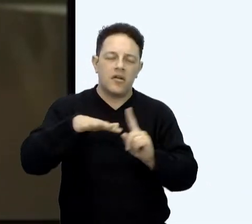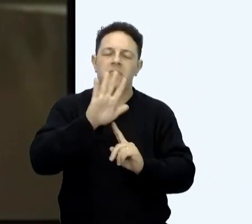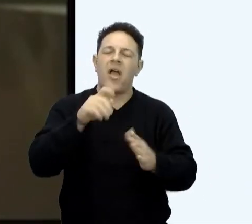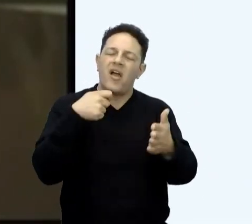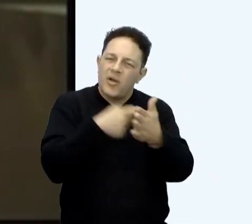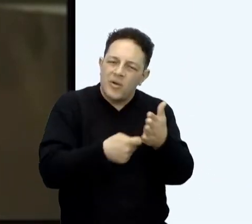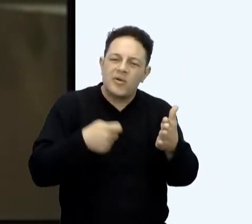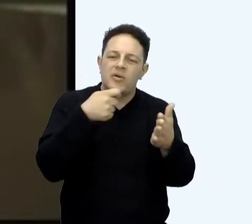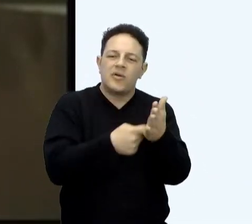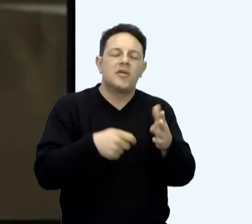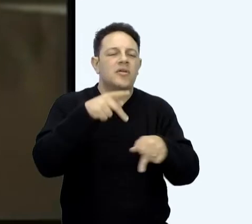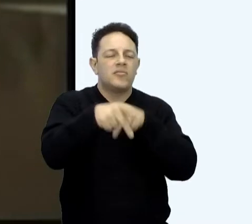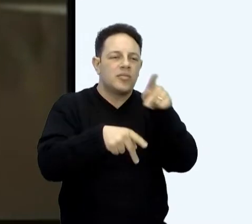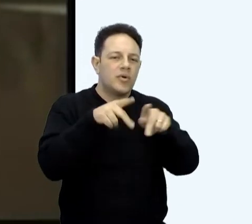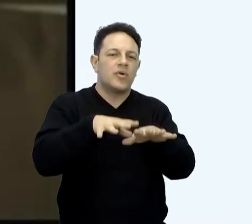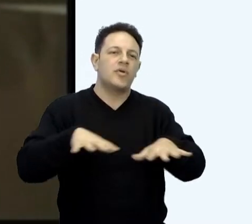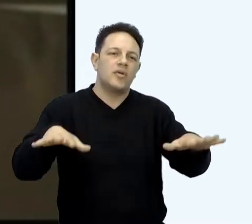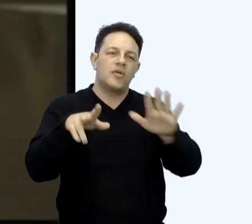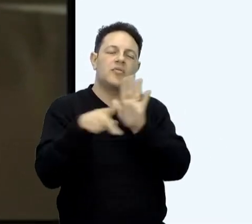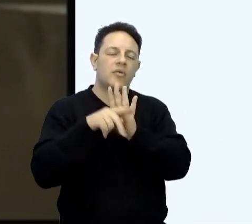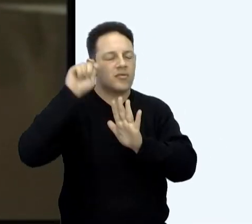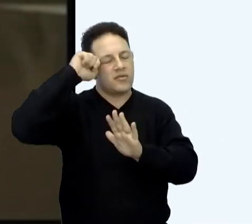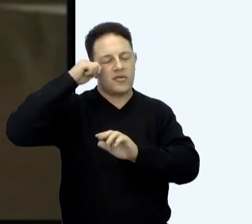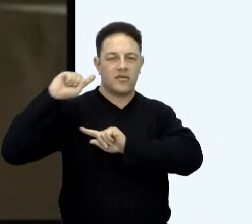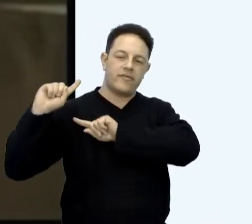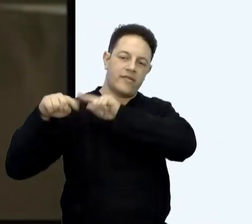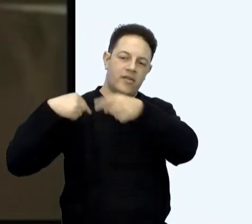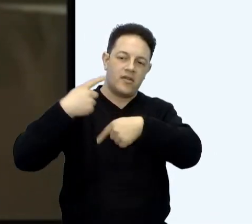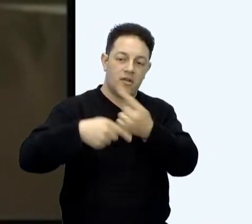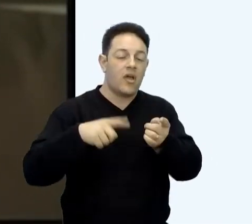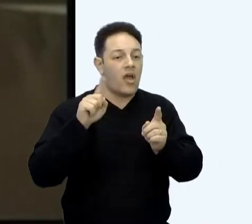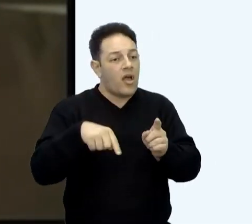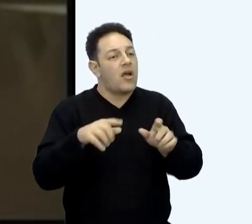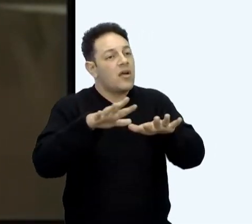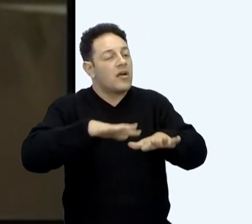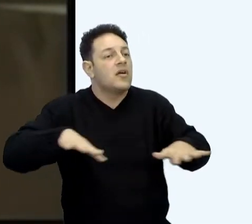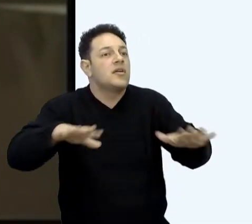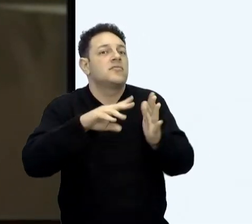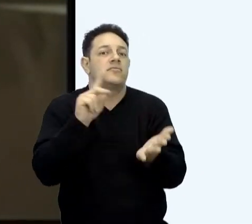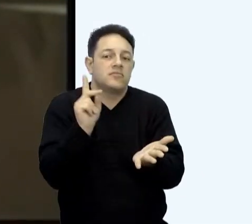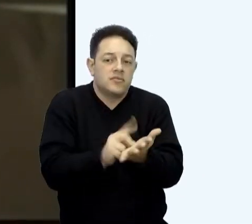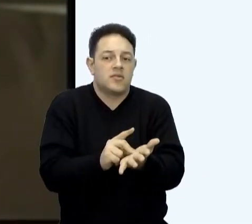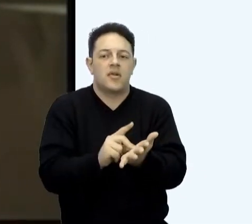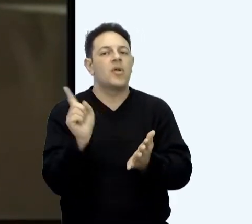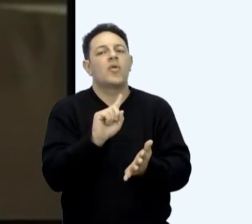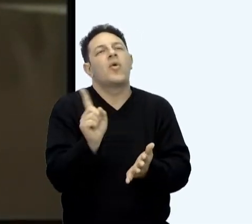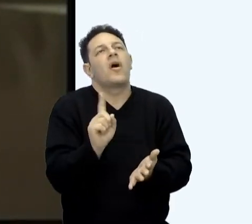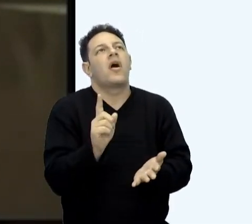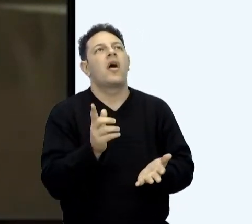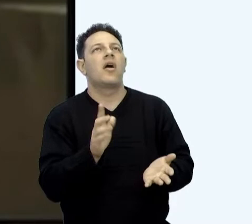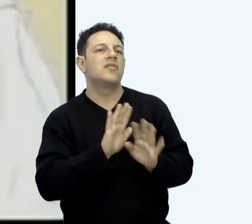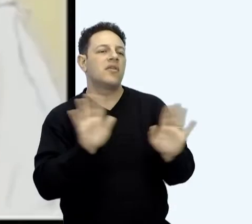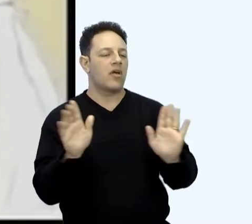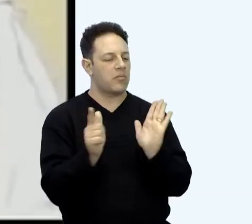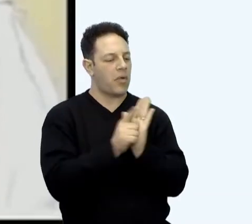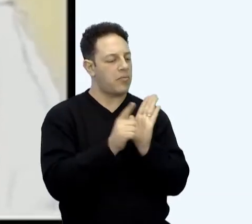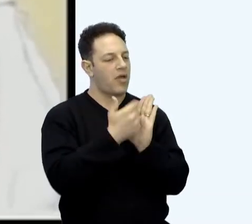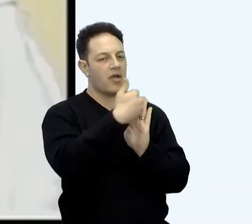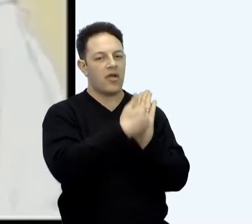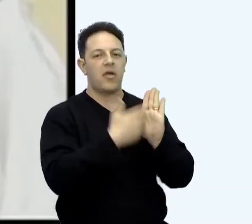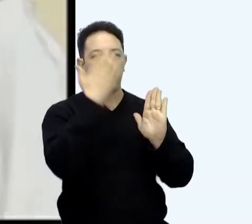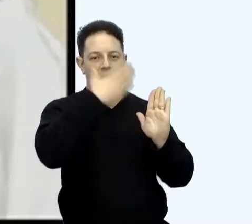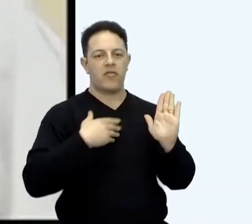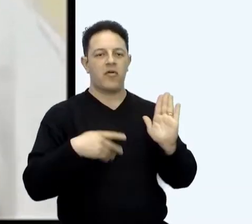da população afrodescendente, né? De uma cidadania plena, não de uma cidadania apenas no papel. Eu